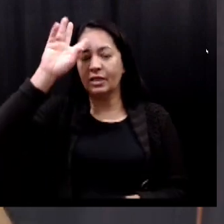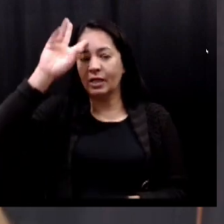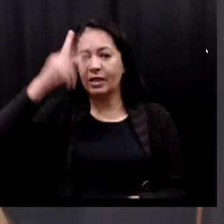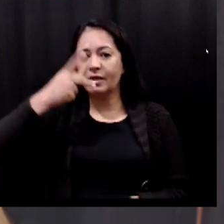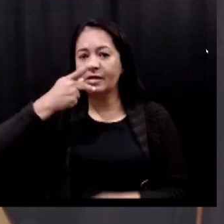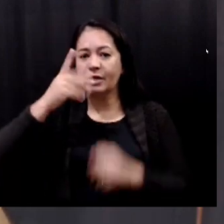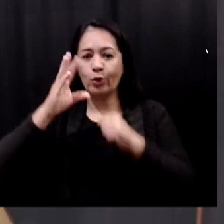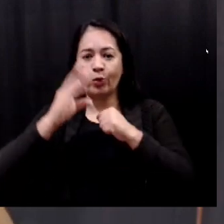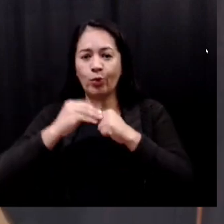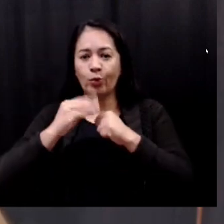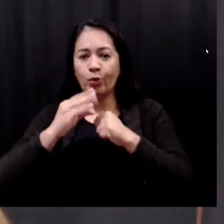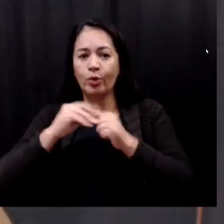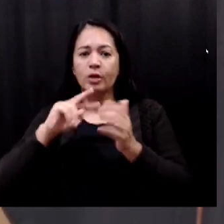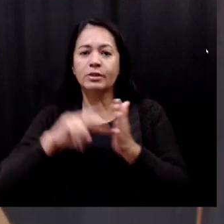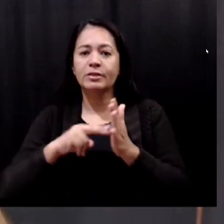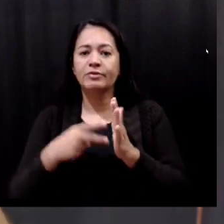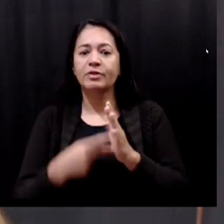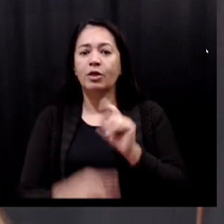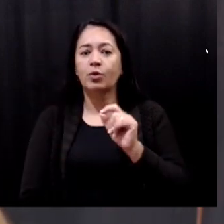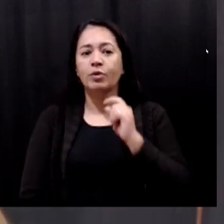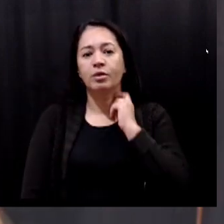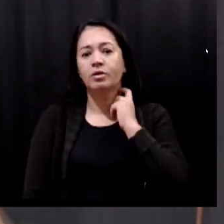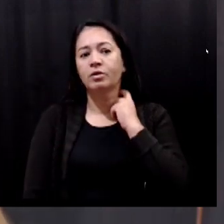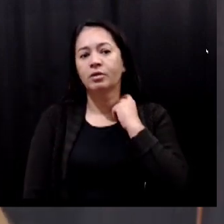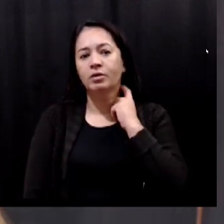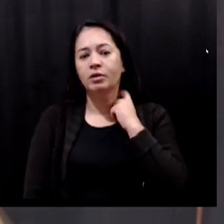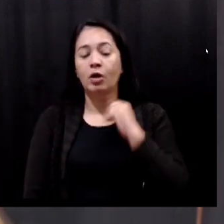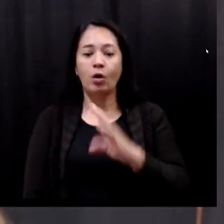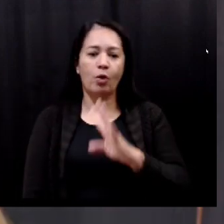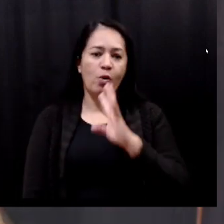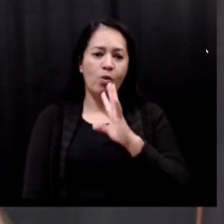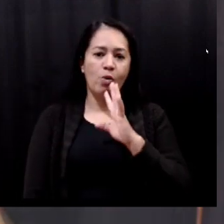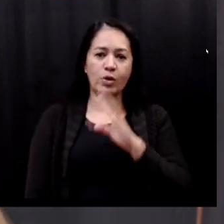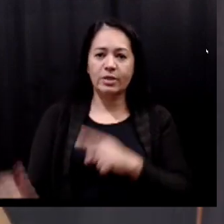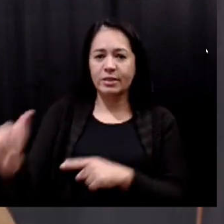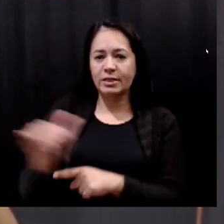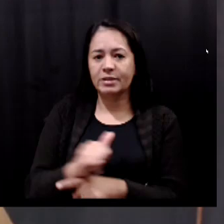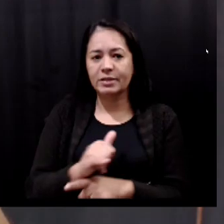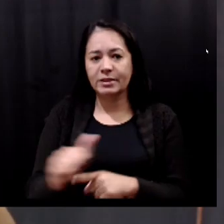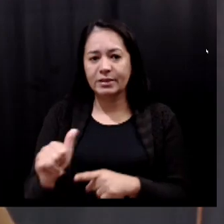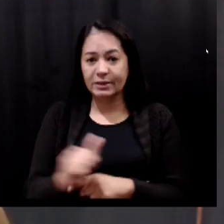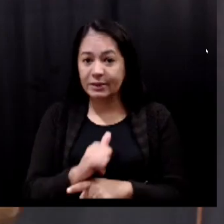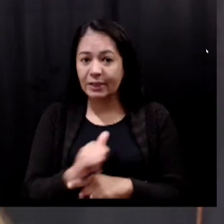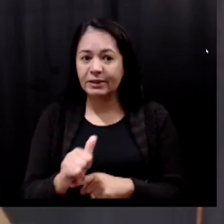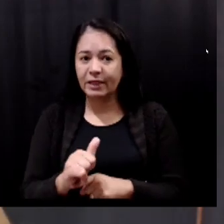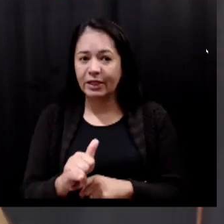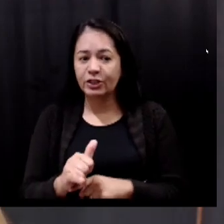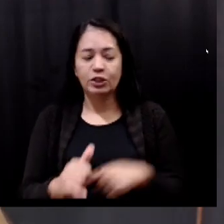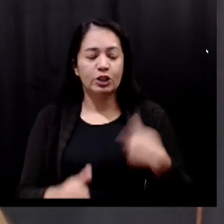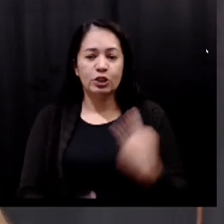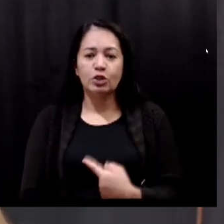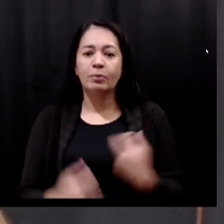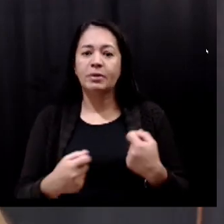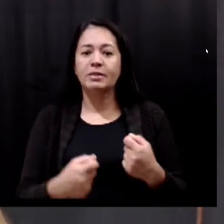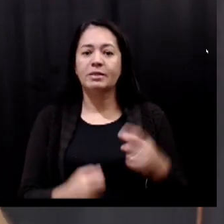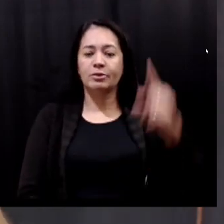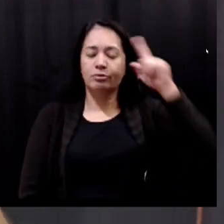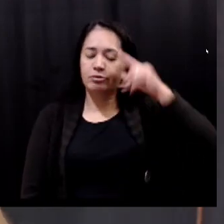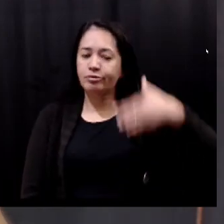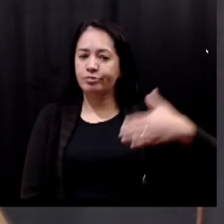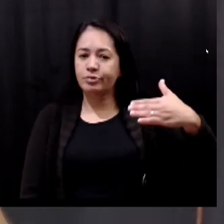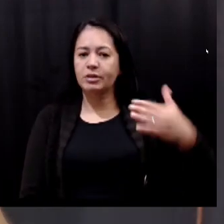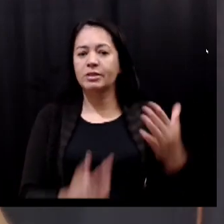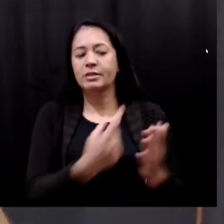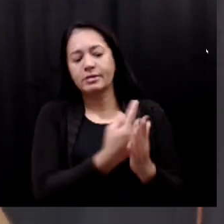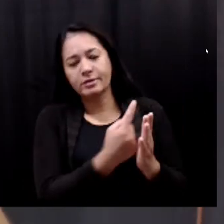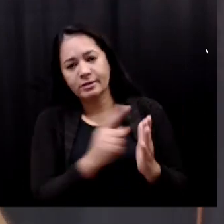A gente conhecer ferramentas que vão tirar a gente daquela rotina contínua. Se a gente cuida de um idoso, por exemplo, a gente tem rotinas